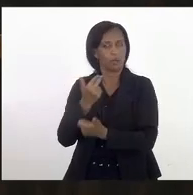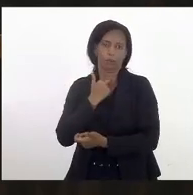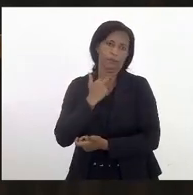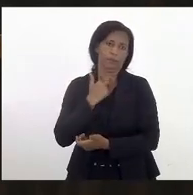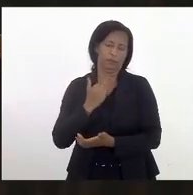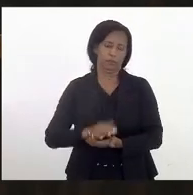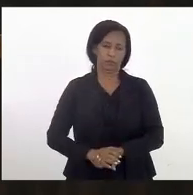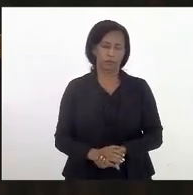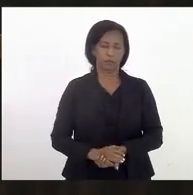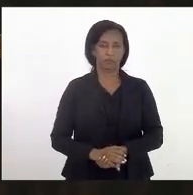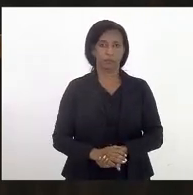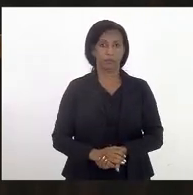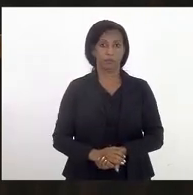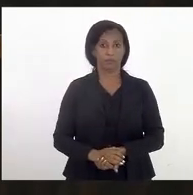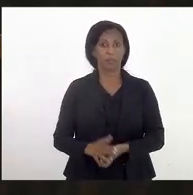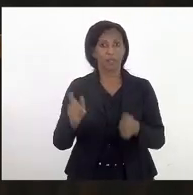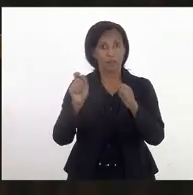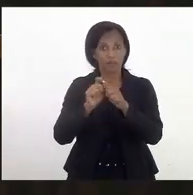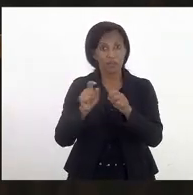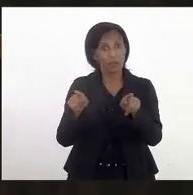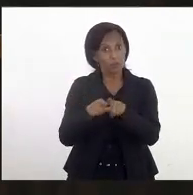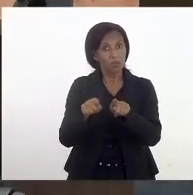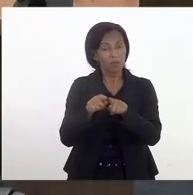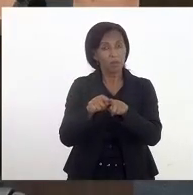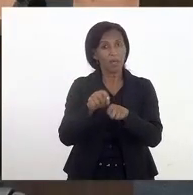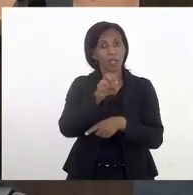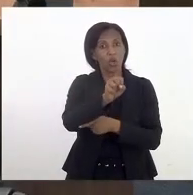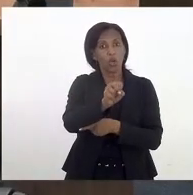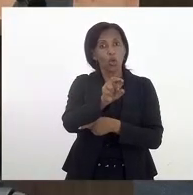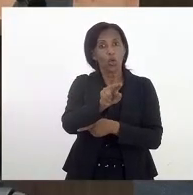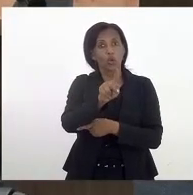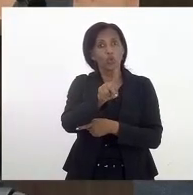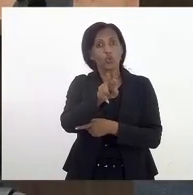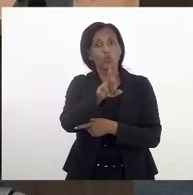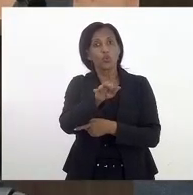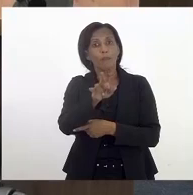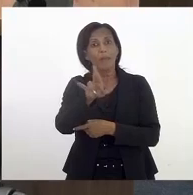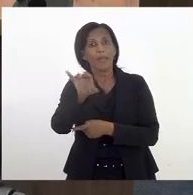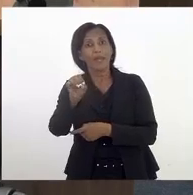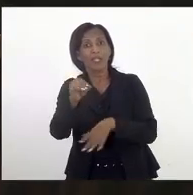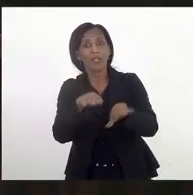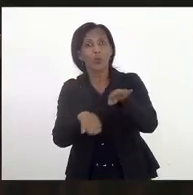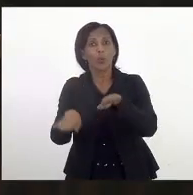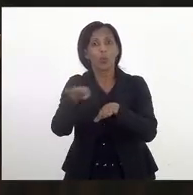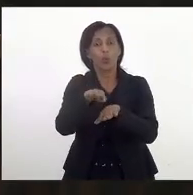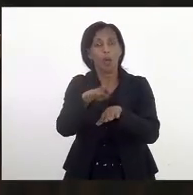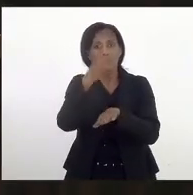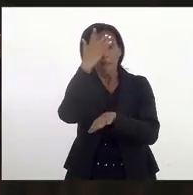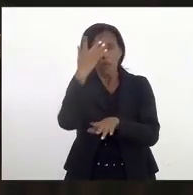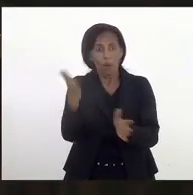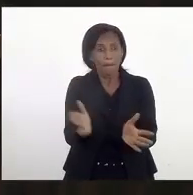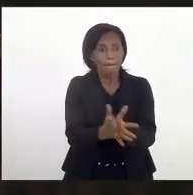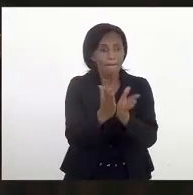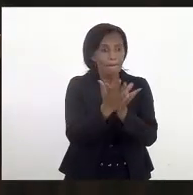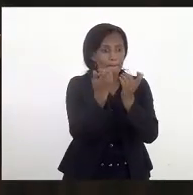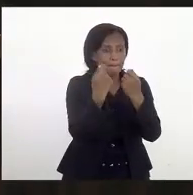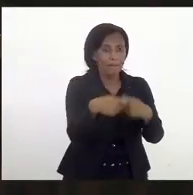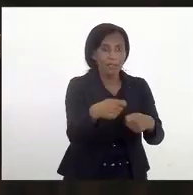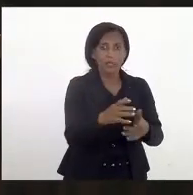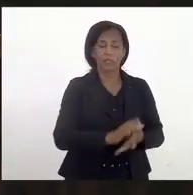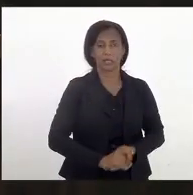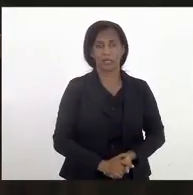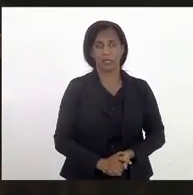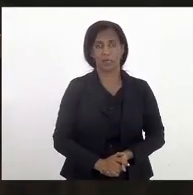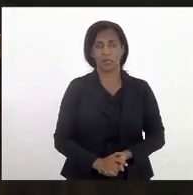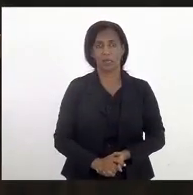e precisamos também espera rio aqui na Lúcia criamos uma um auxílio emergencial para a população que mais precisa linhas de